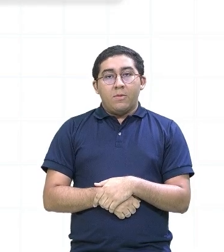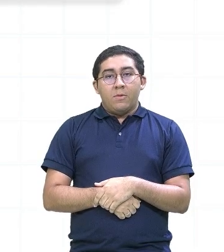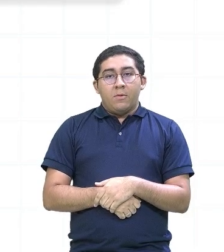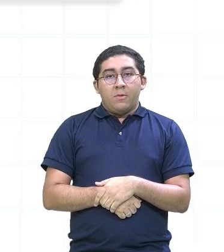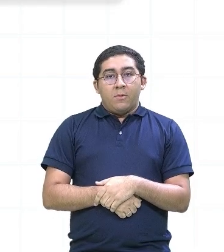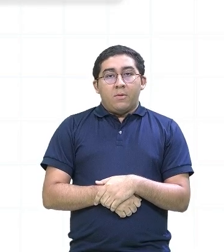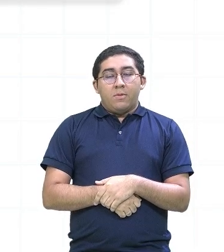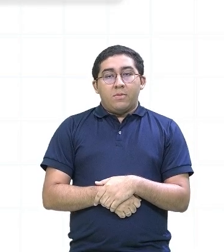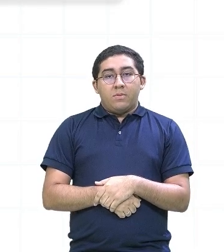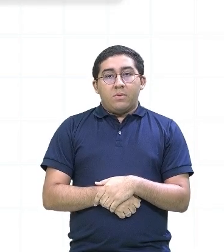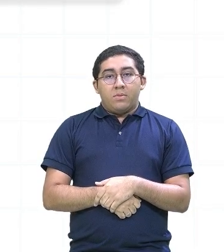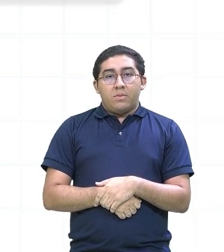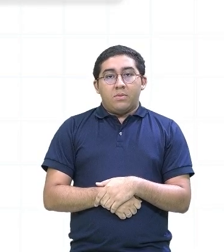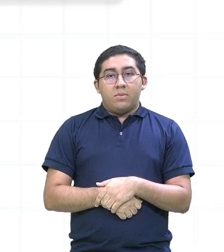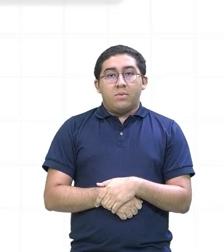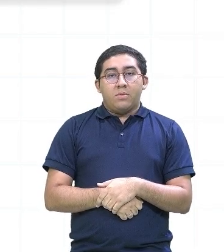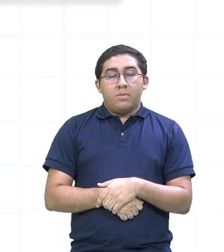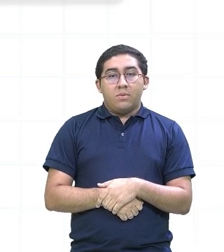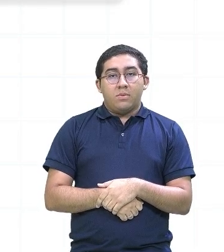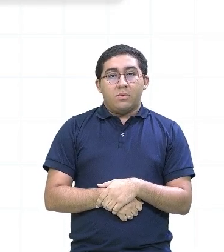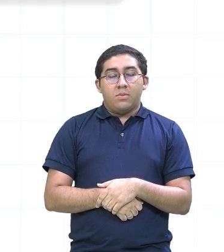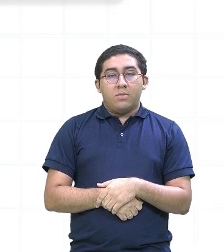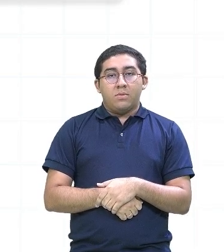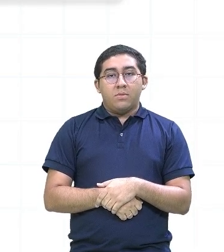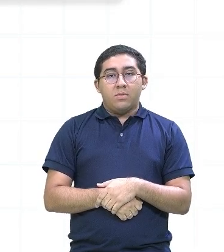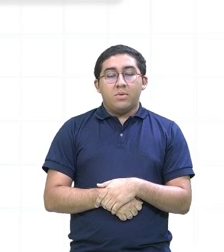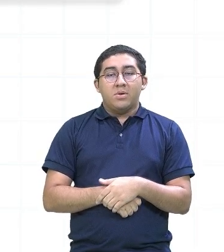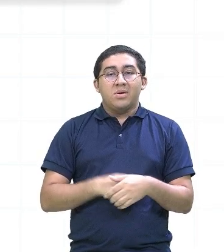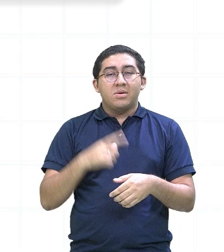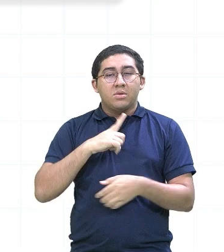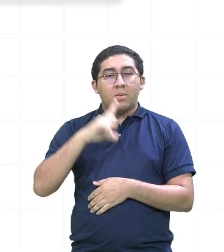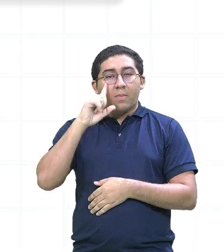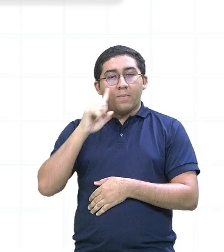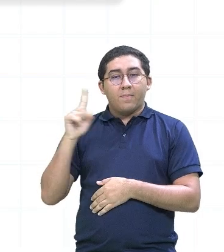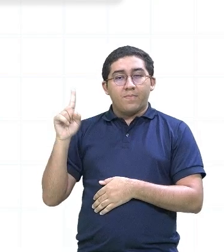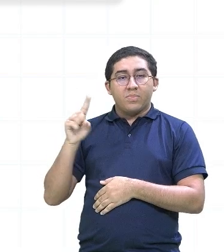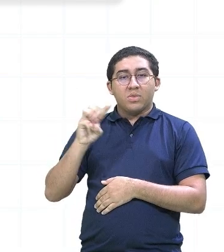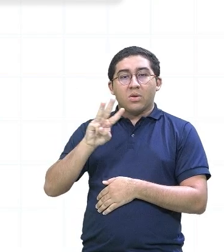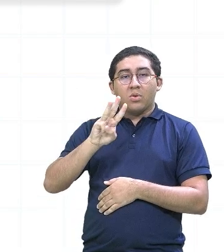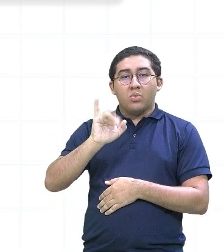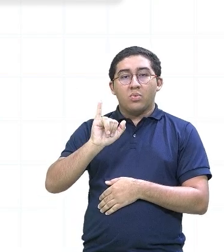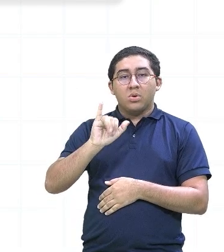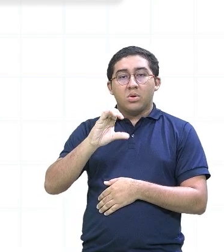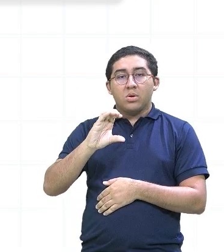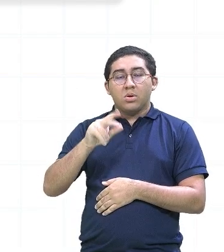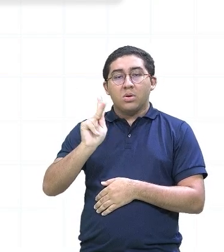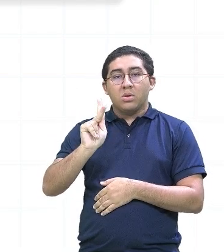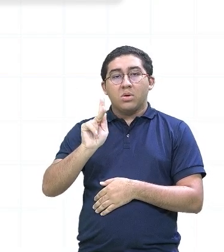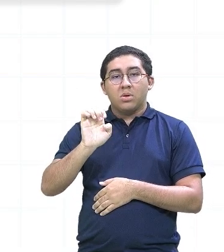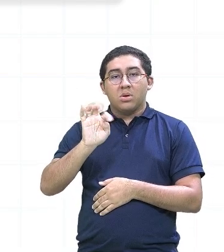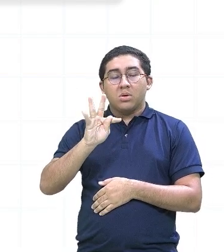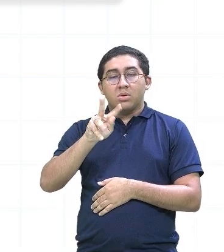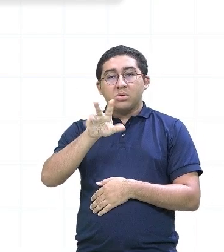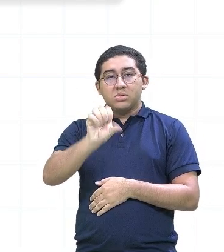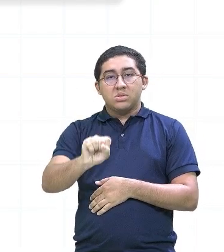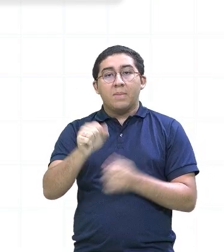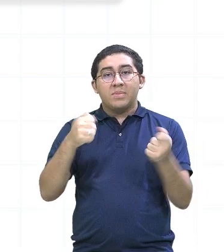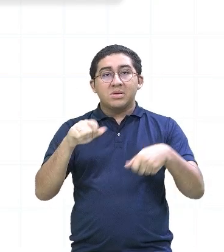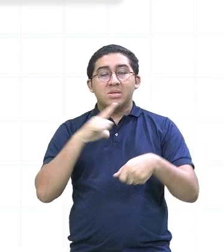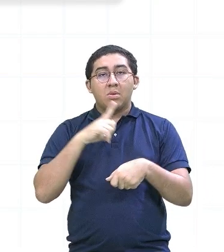essas travezinhas aí pontiagudas, né, que vocês estão vendo, são os wickets, que é por onde deve passar as